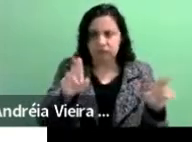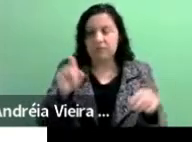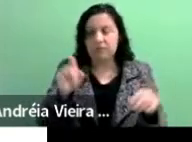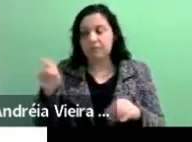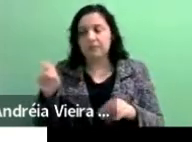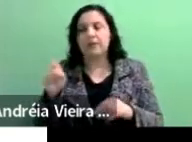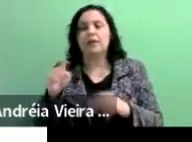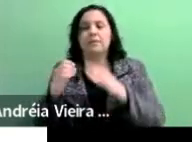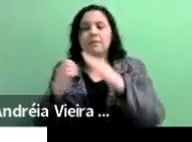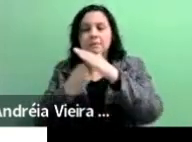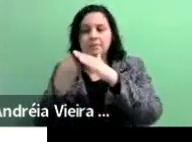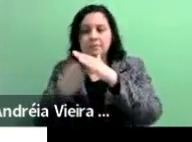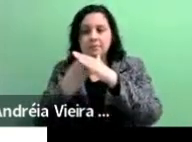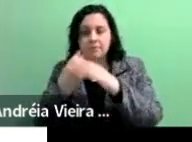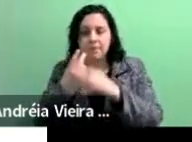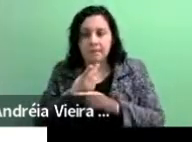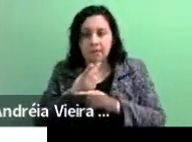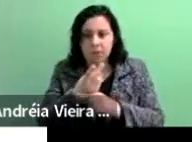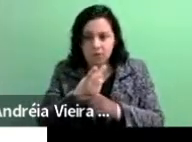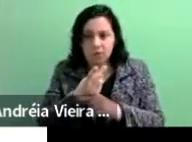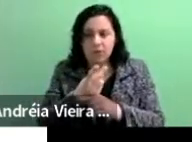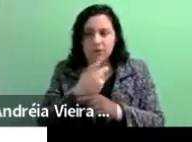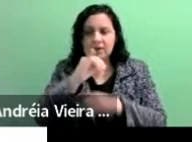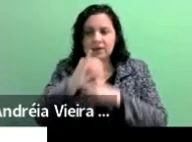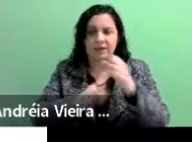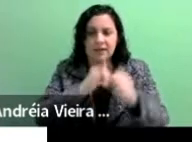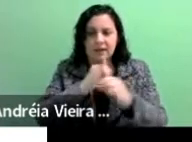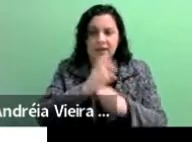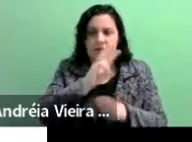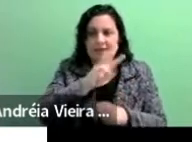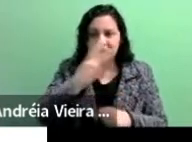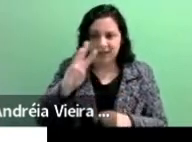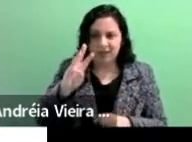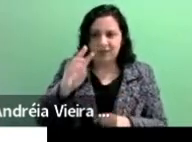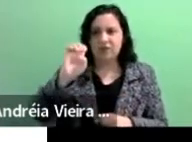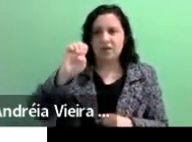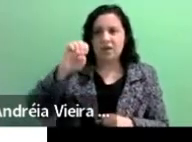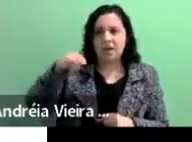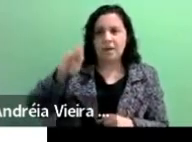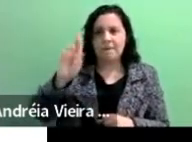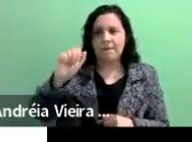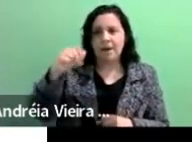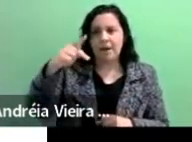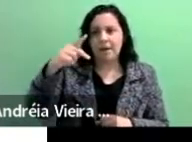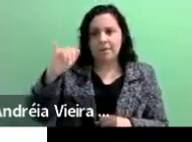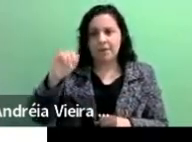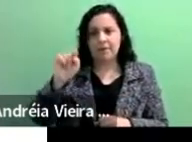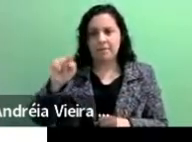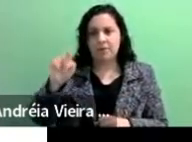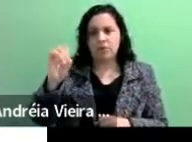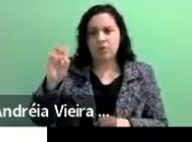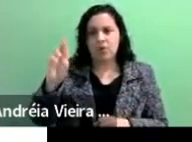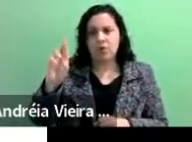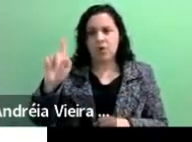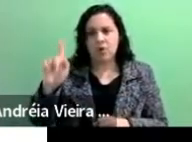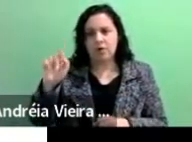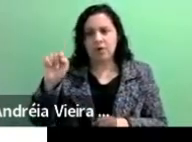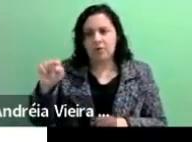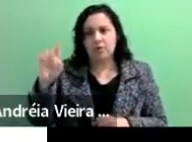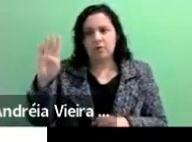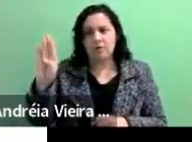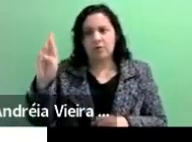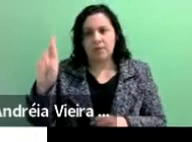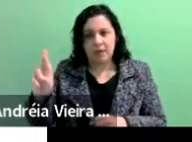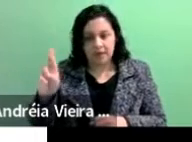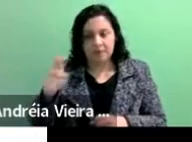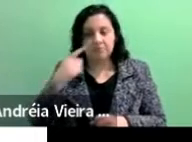Embrapi, embrapi.org.br, procura aquelas unidades que podem desenvolver sua tecnologia, ele vai até a unidade, entra em